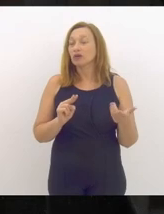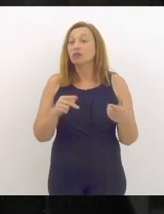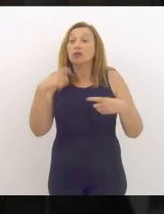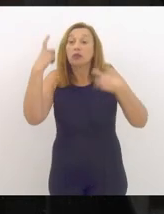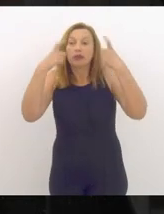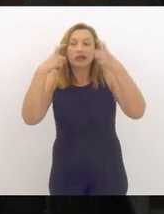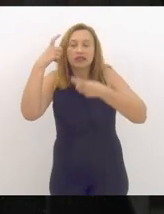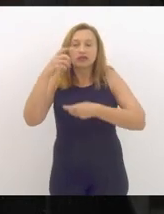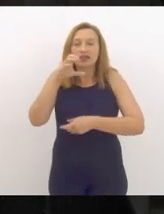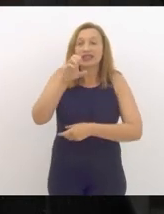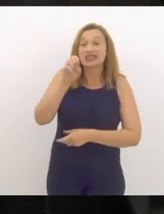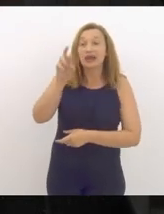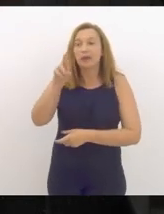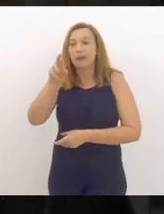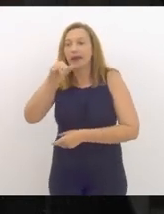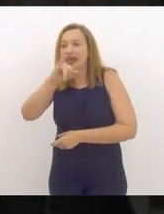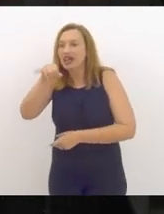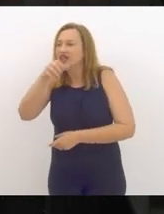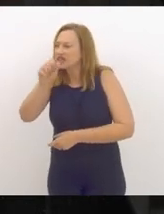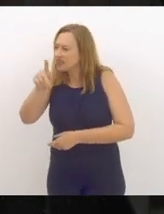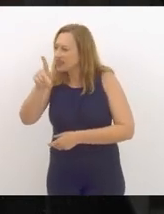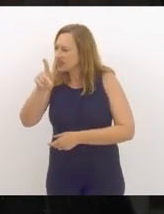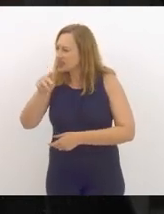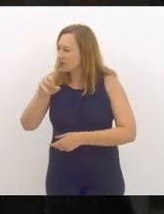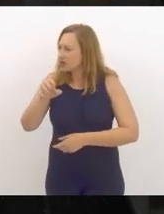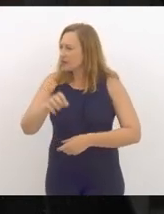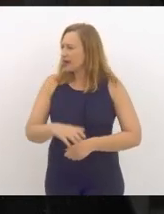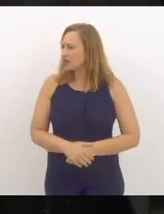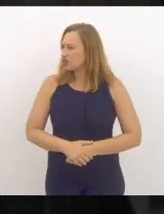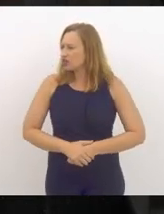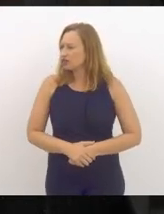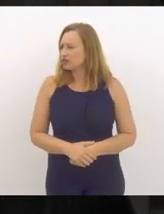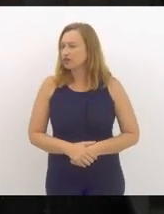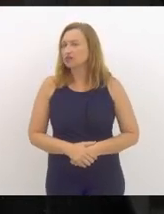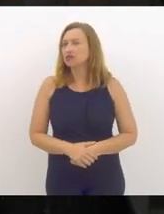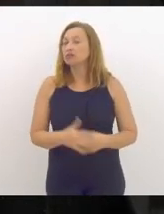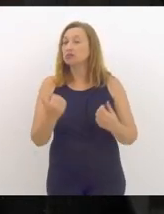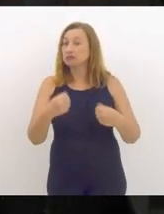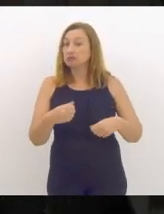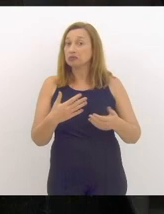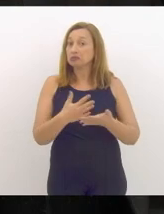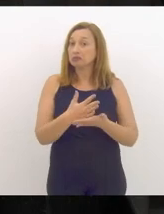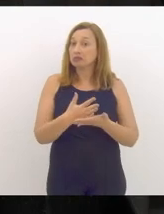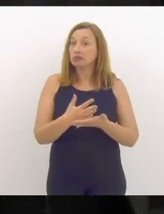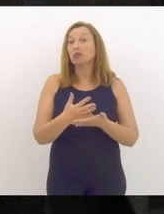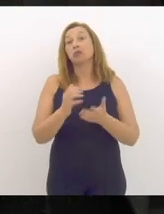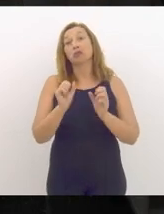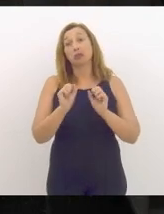necessita ser aprofundado, até porque ele pode estar